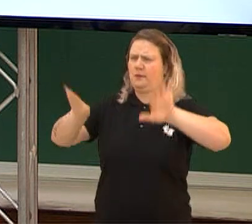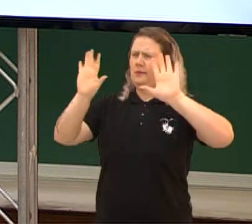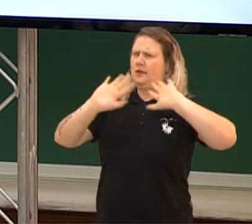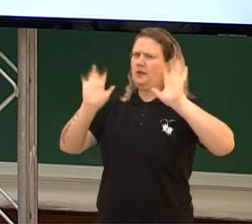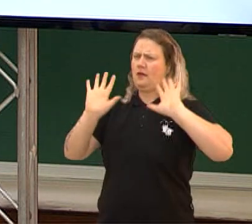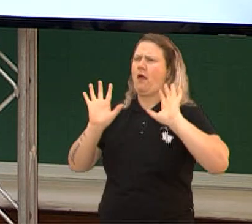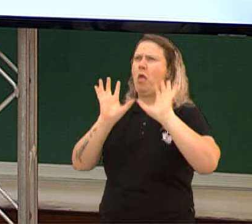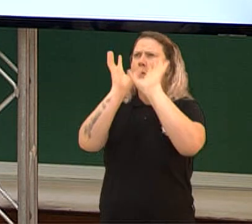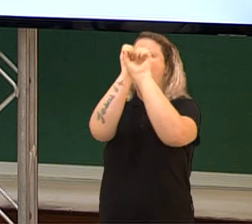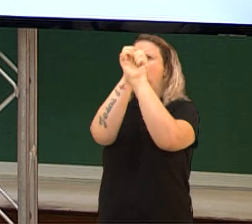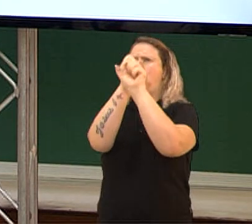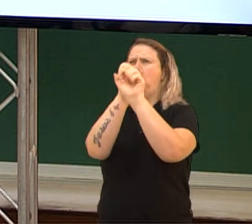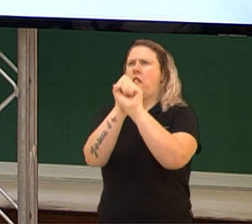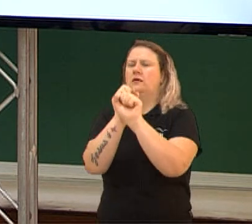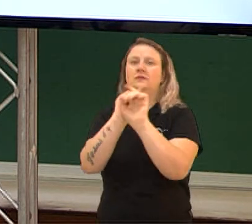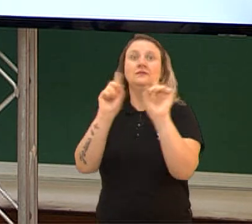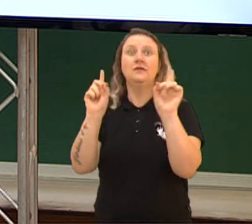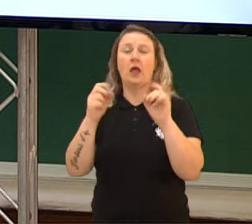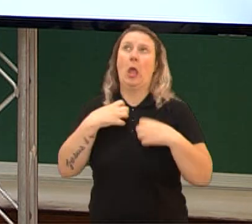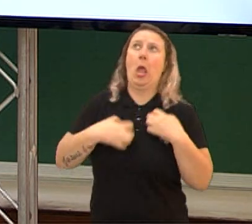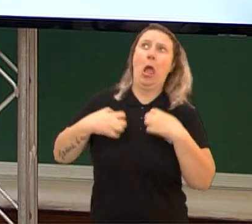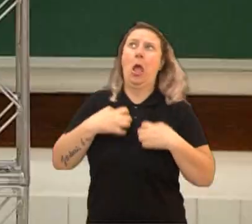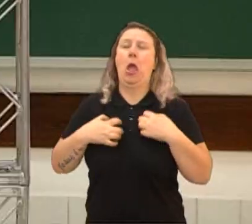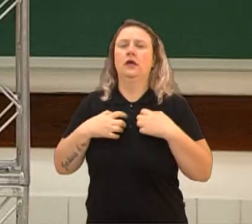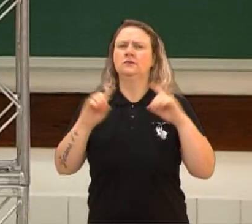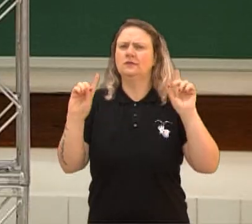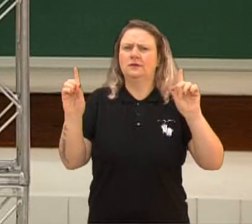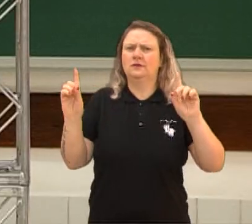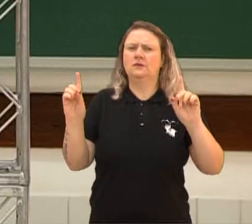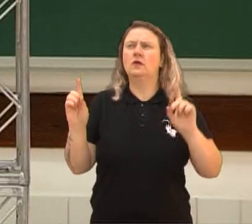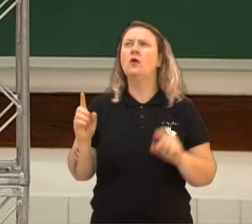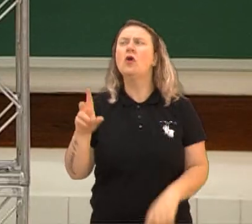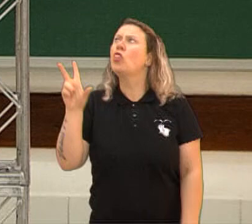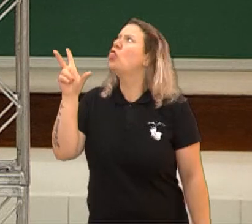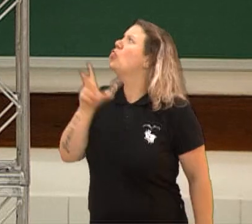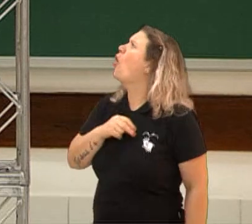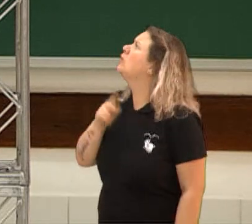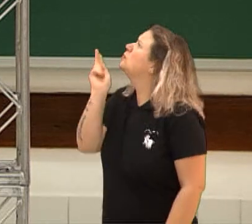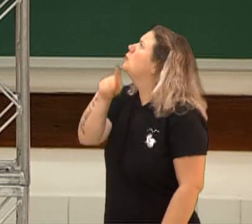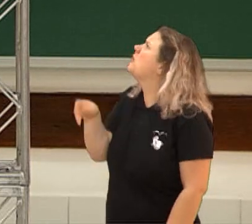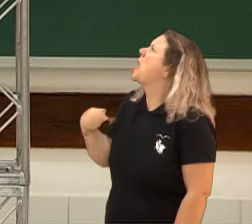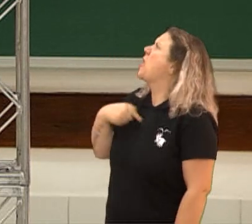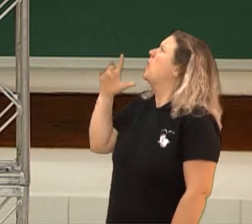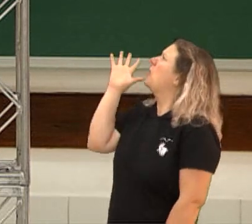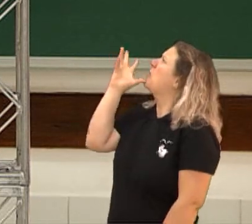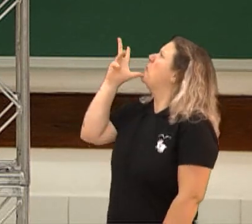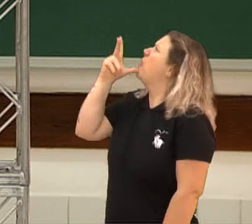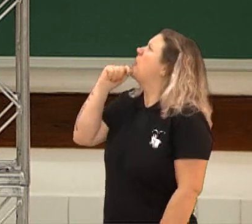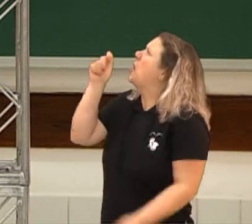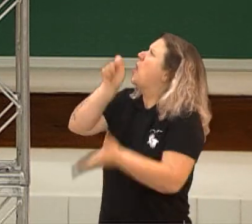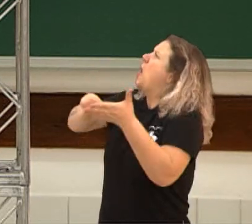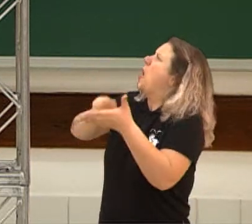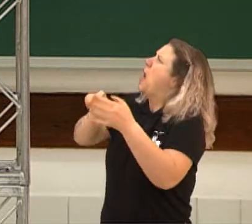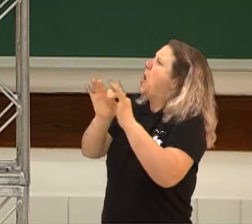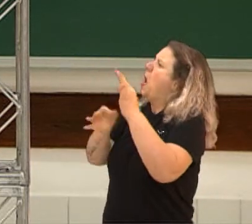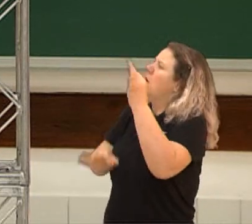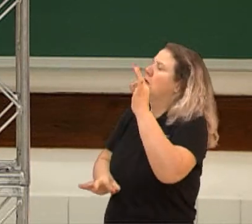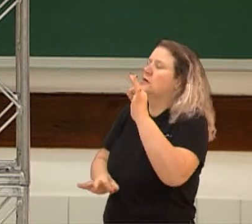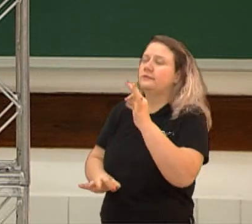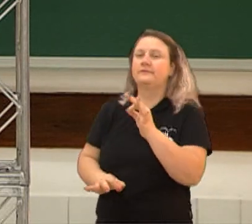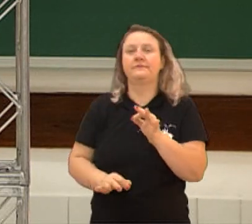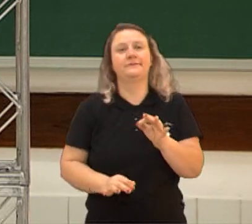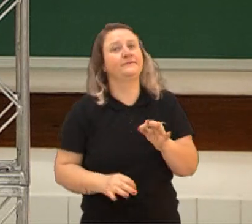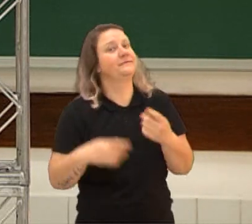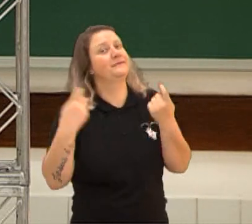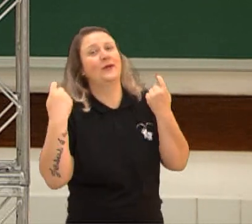fazer a conta igual um desesperado. Nossa, professor, eu demorei aqui mó tempão, fiz uma folha inteira, que você está dizendo que não precisa?